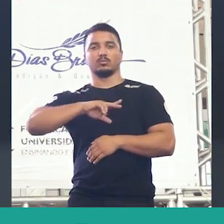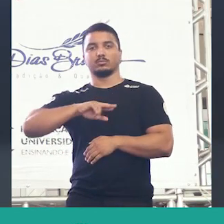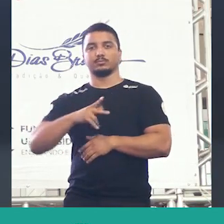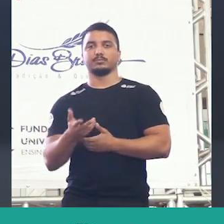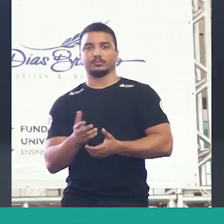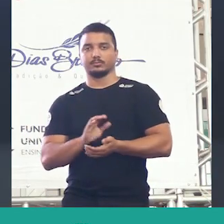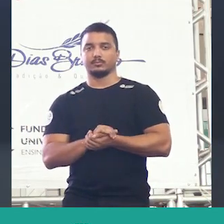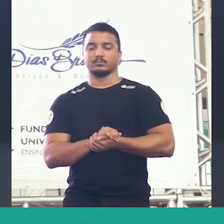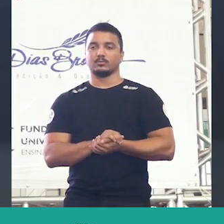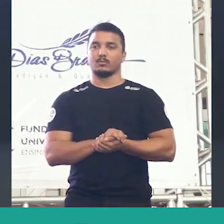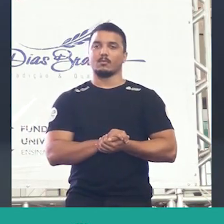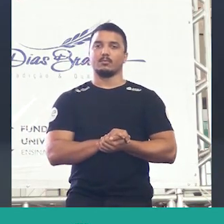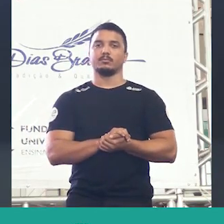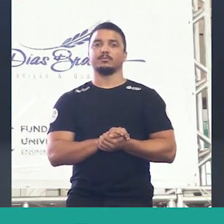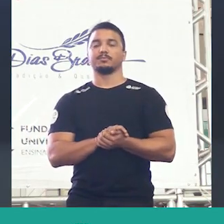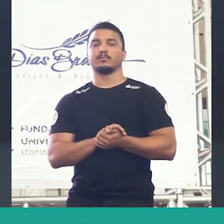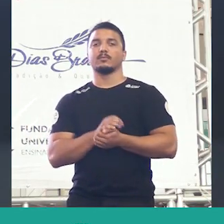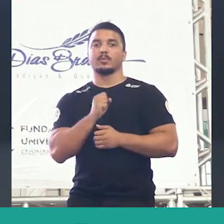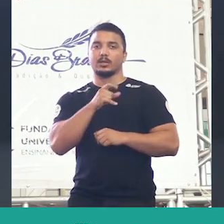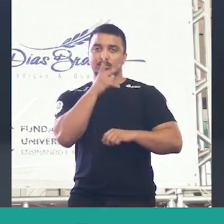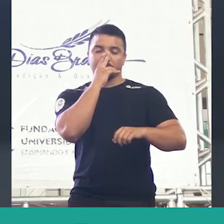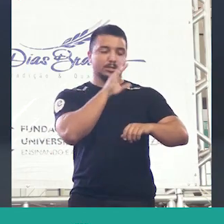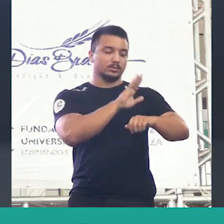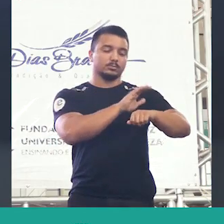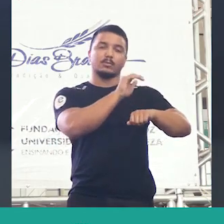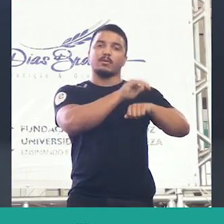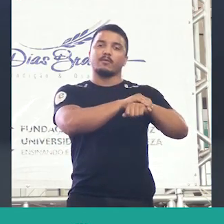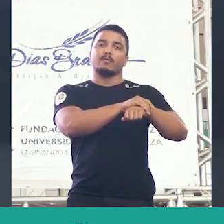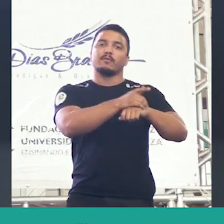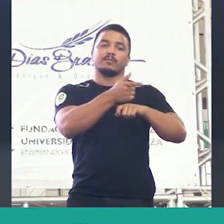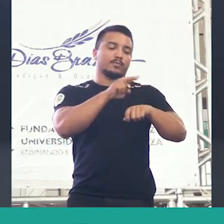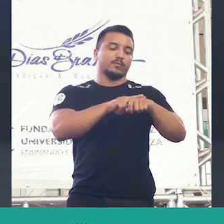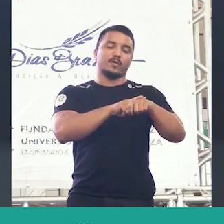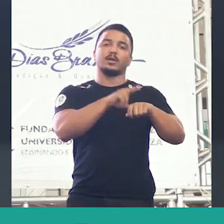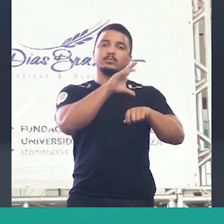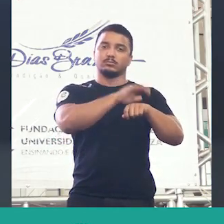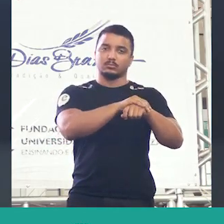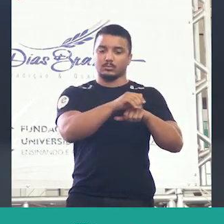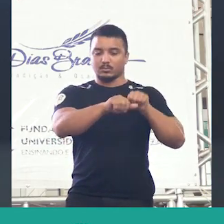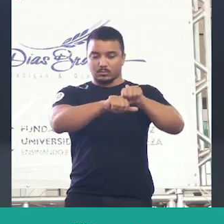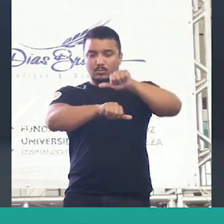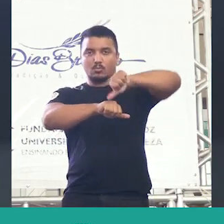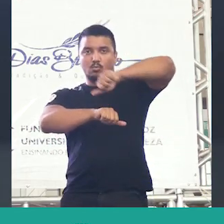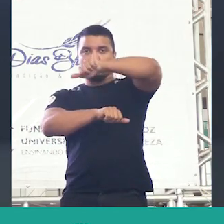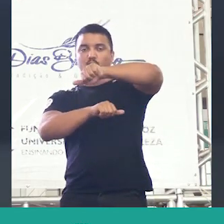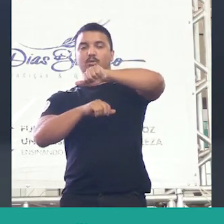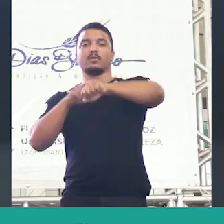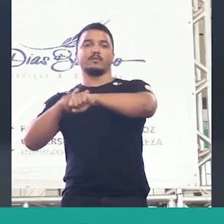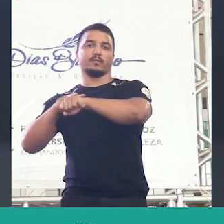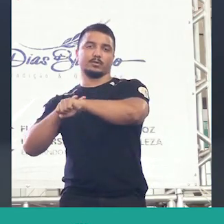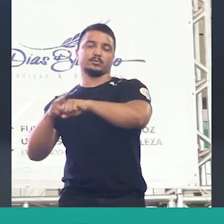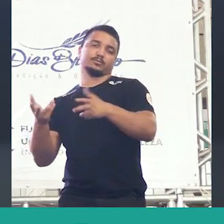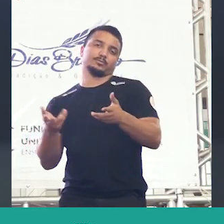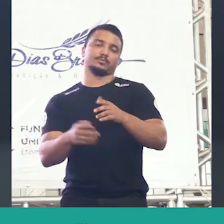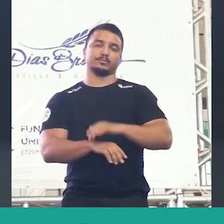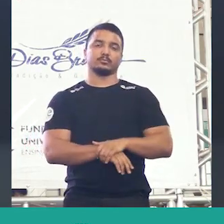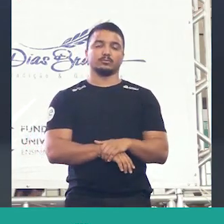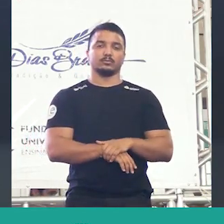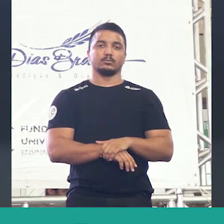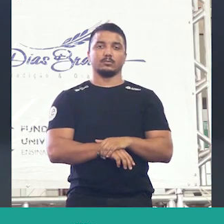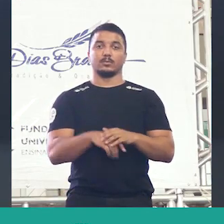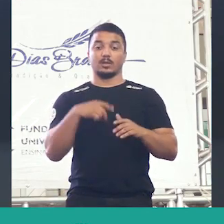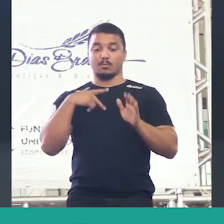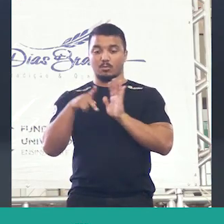verde? Vai ser o verde. Ficou em cima do cinza? Ele vai projetar o verde? Não, projeta o cinza. Não é ele que define. Muda